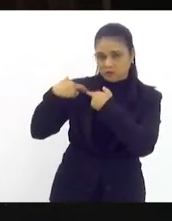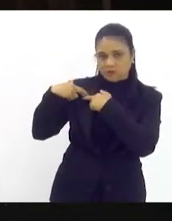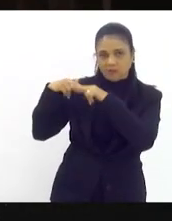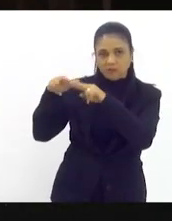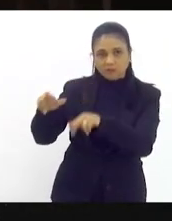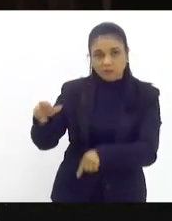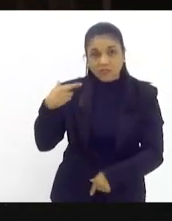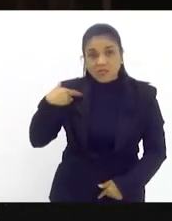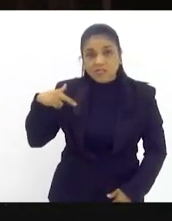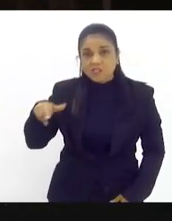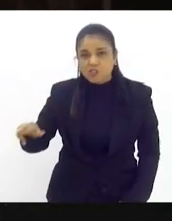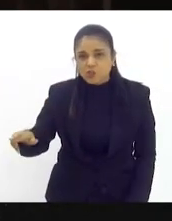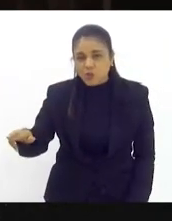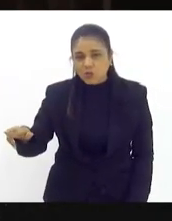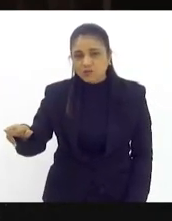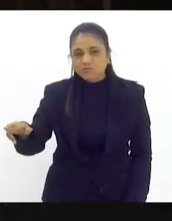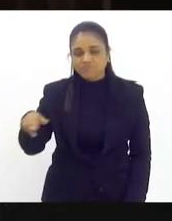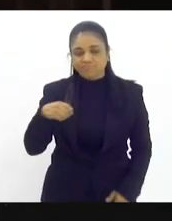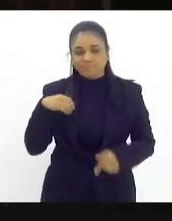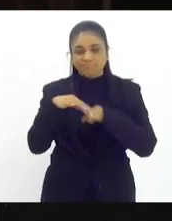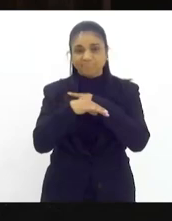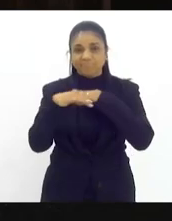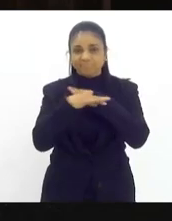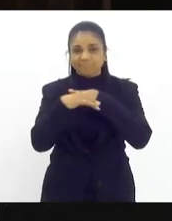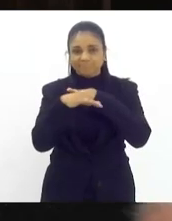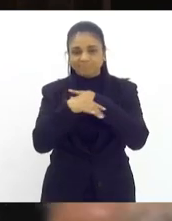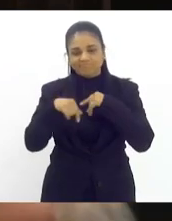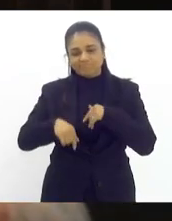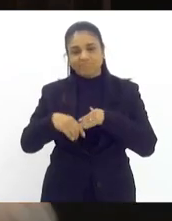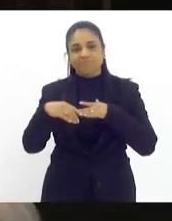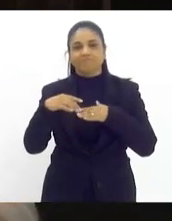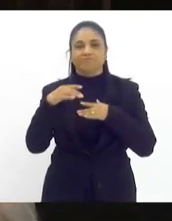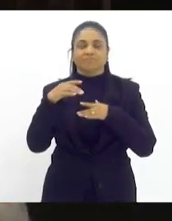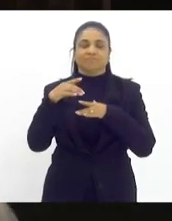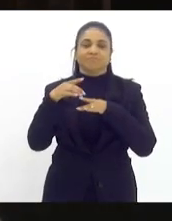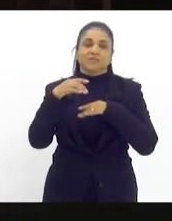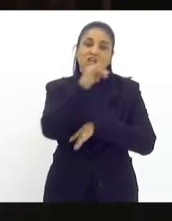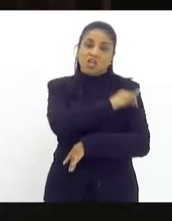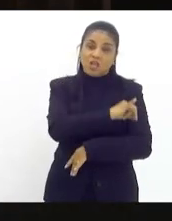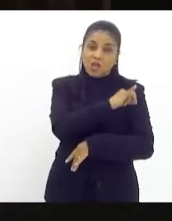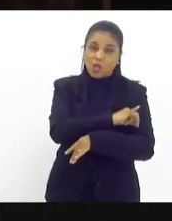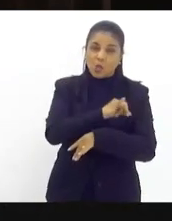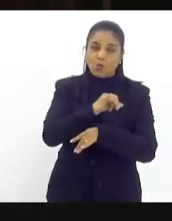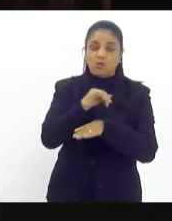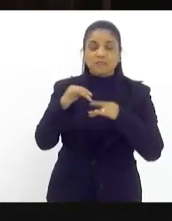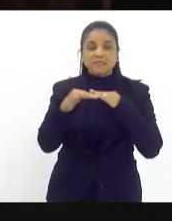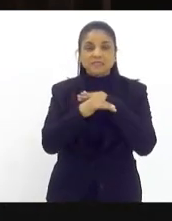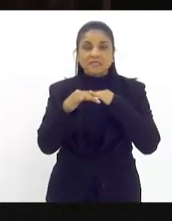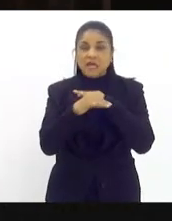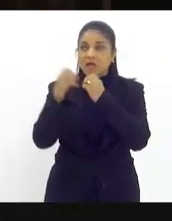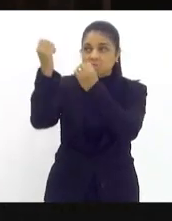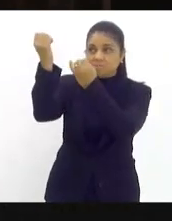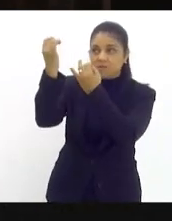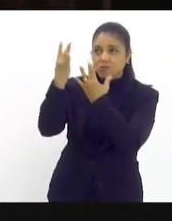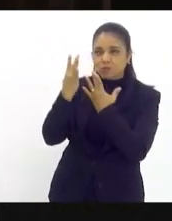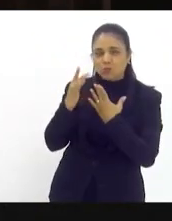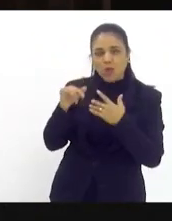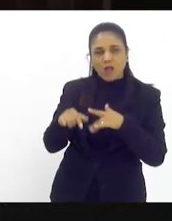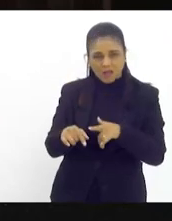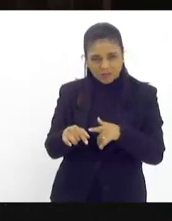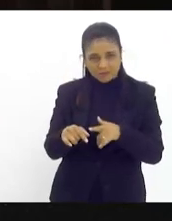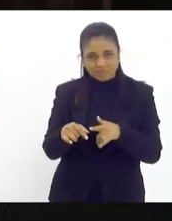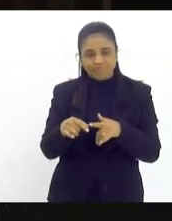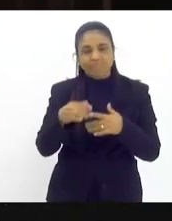no Rio que é uma cidade abençoada portanto mais uma vez Deputado Fred